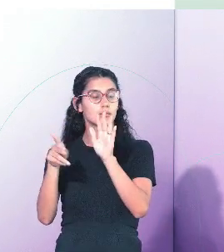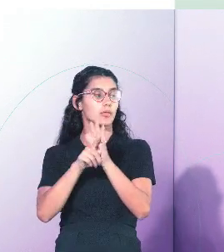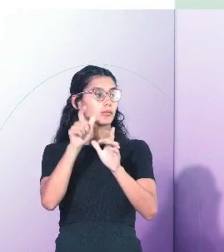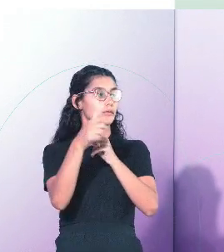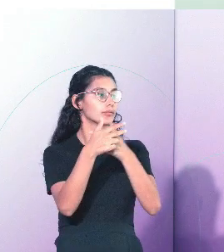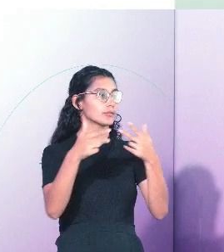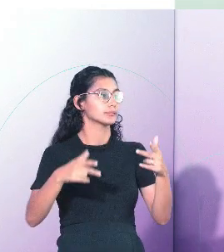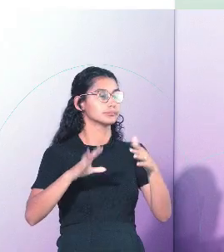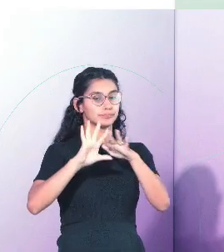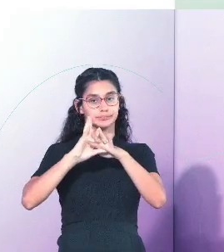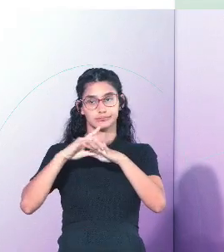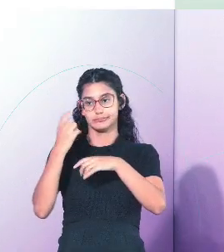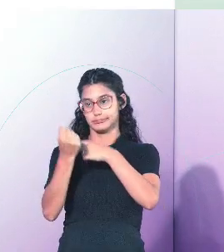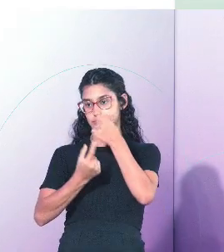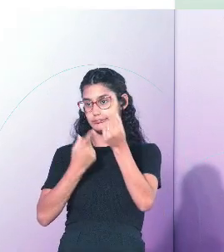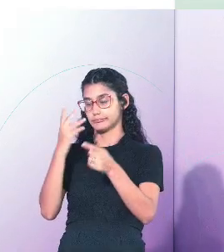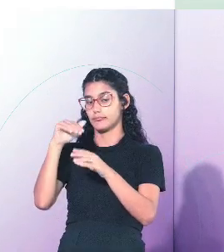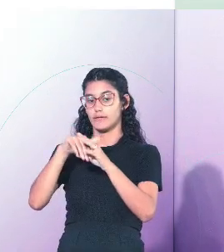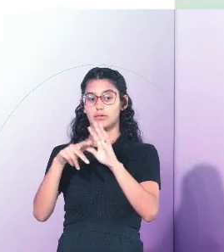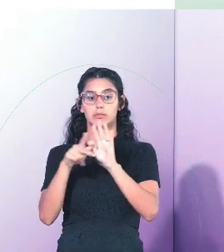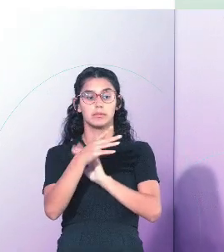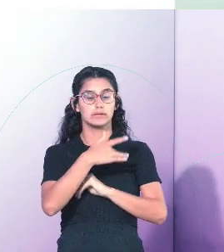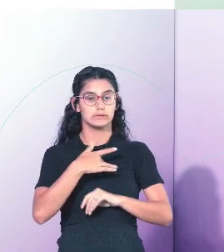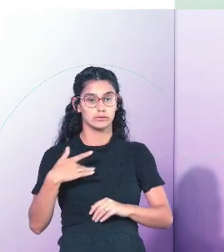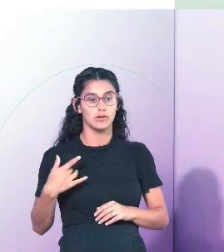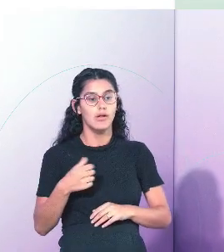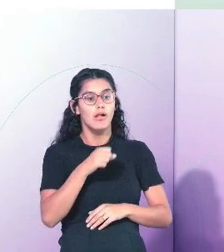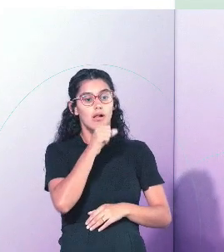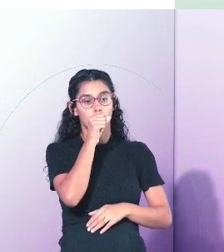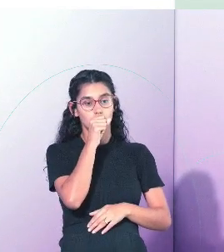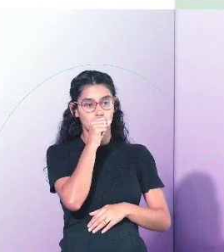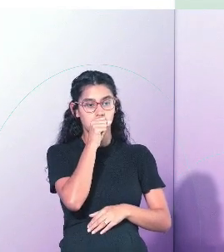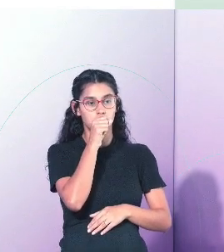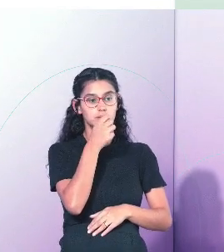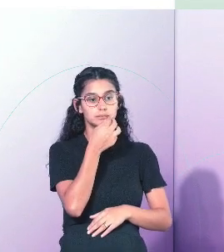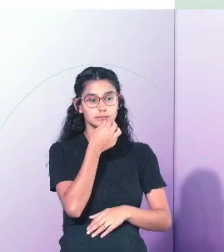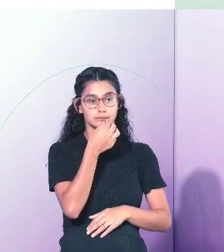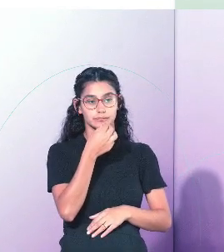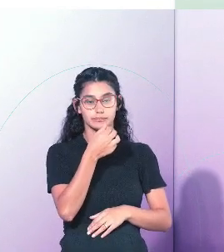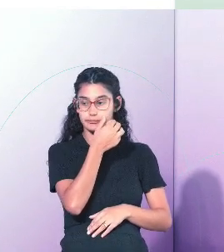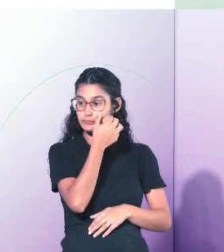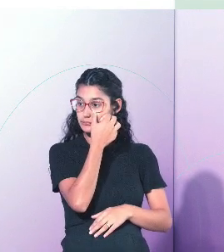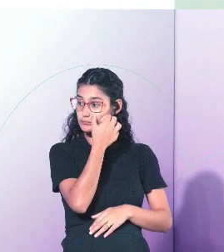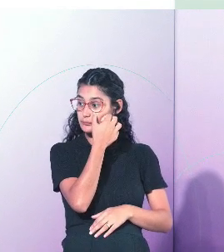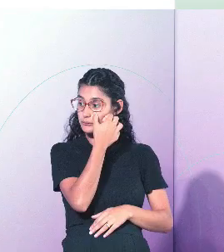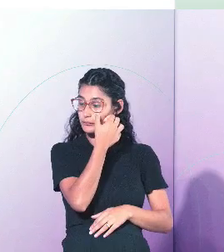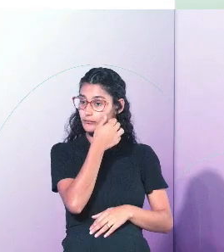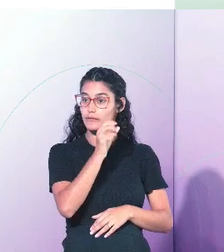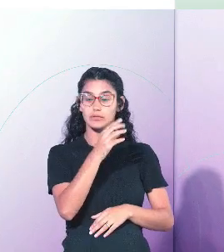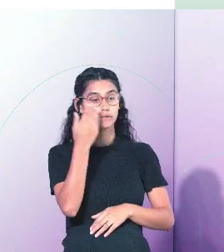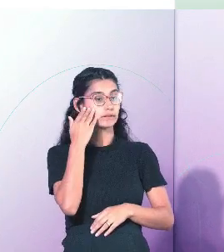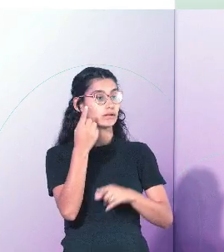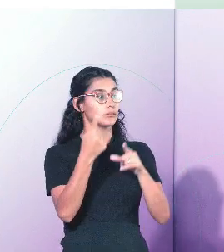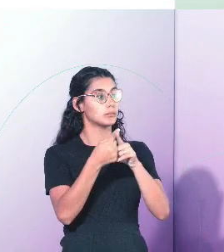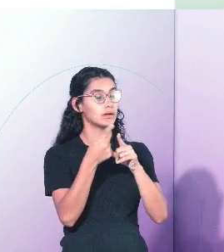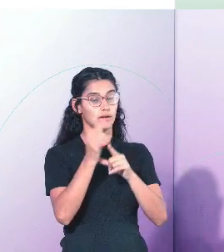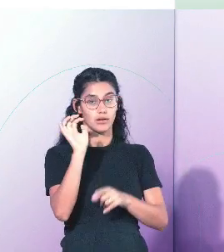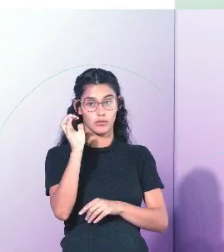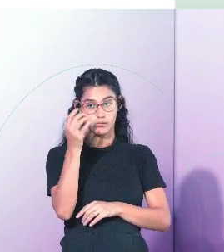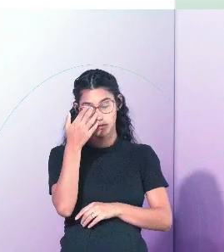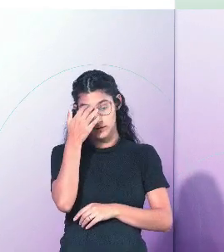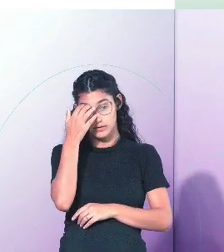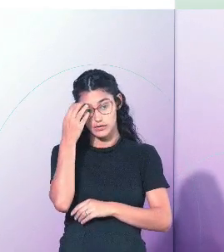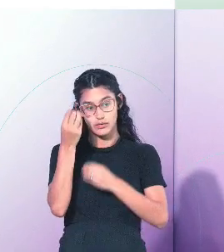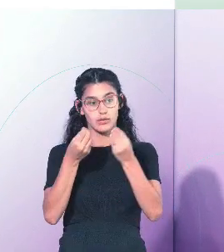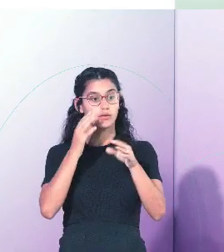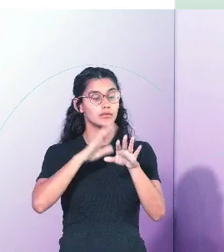com doenças raras dentro da saúde suplementar. E aí, só para vocês entenderem por que isso acontece, como que isso